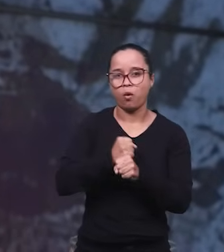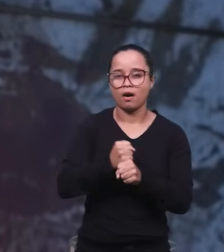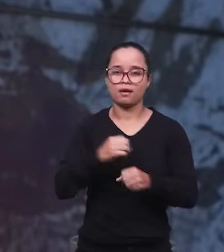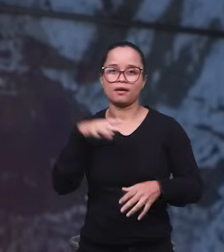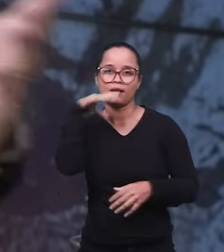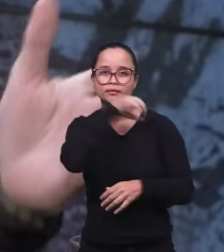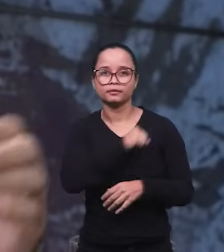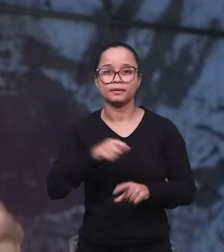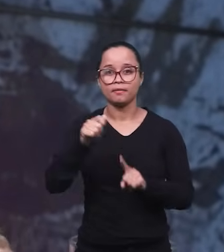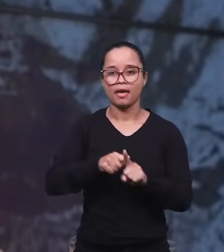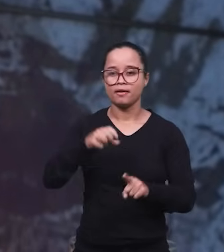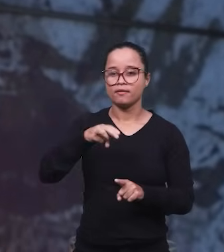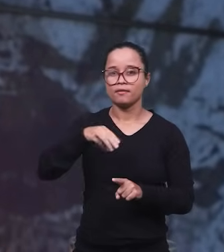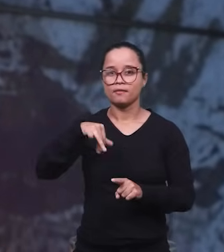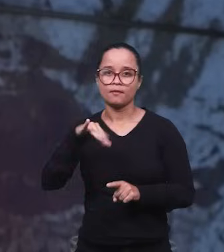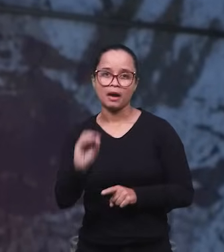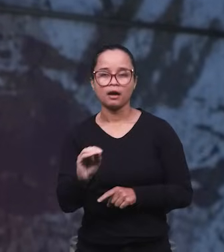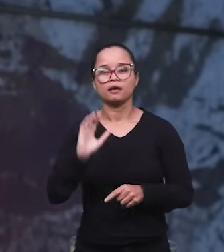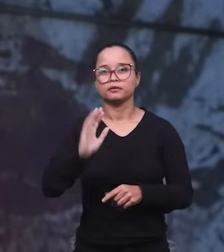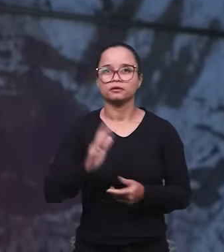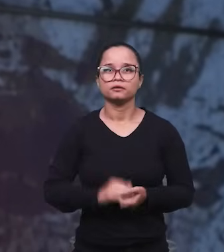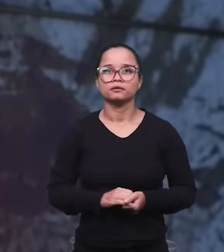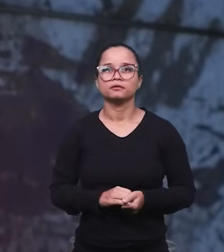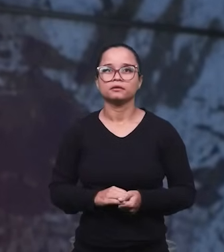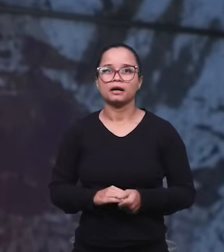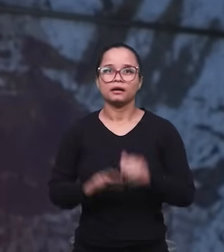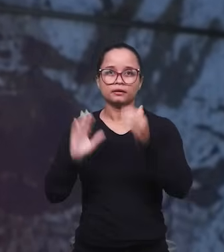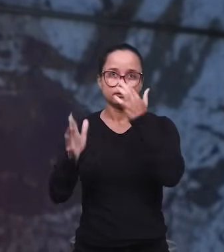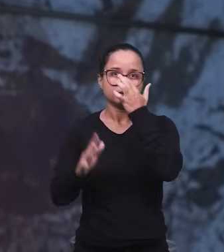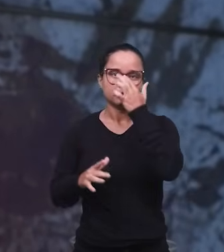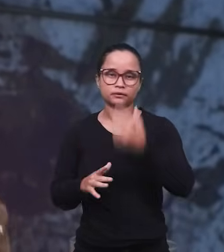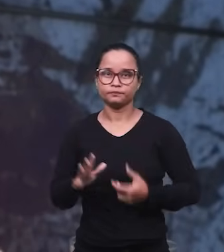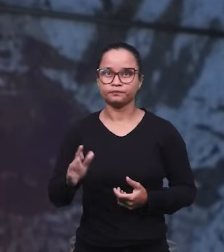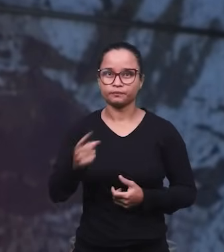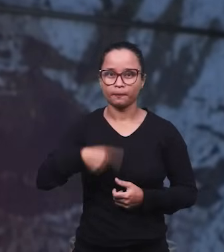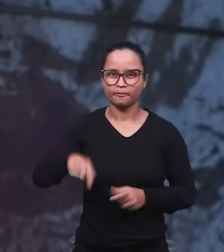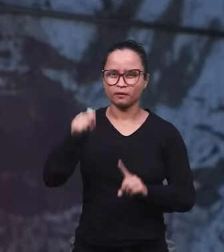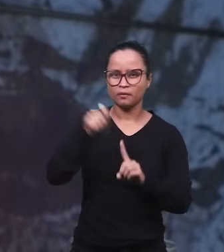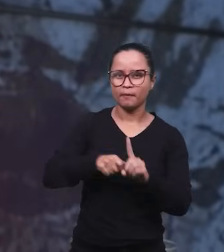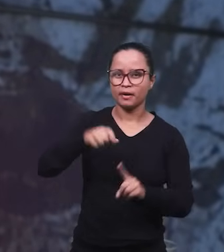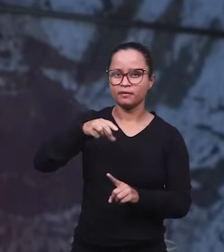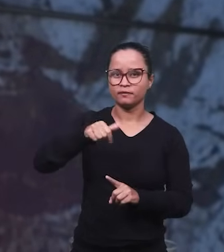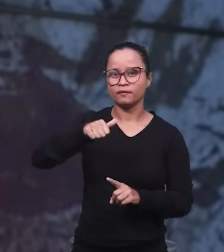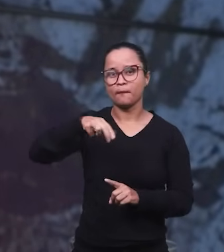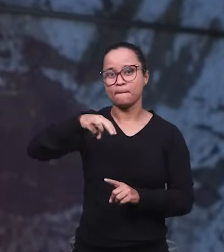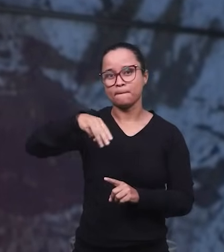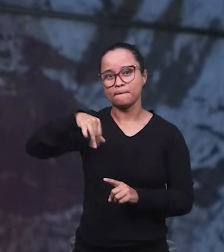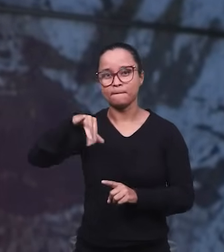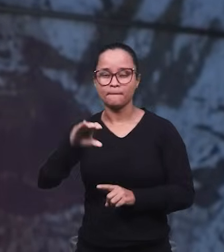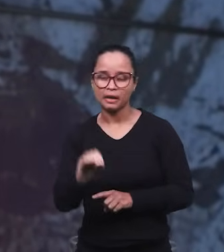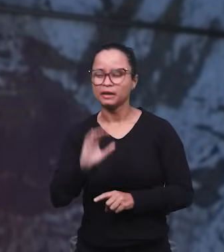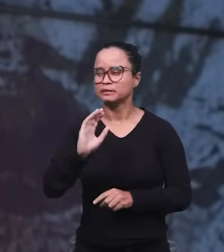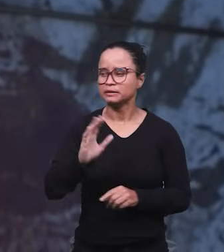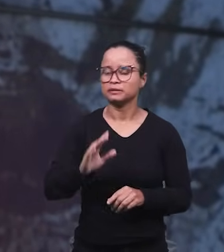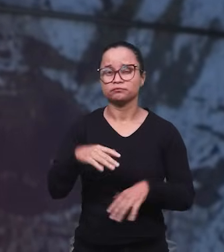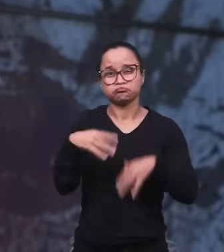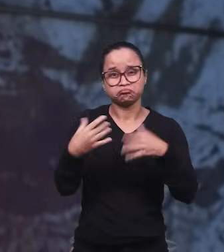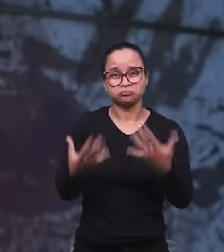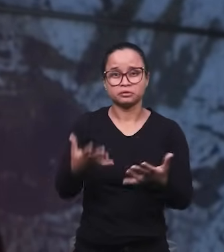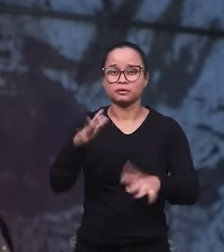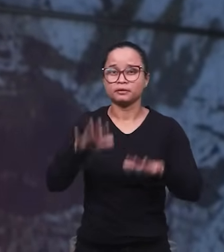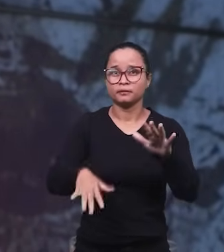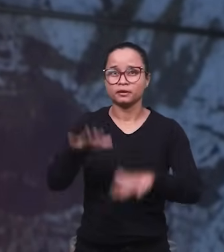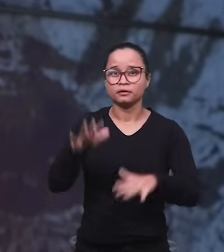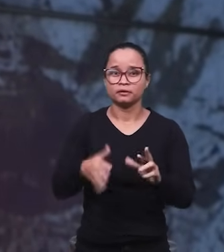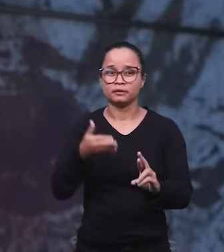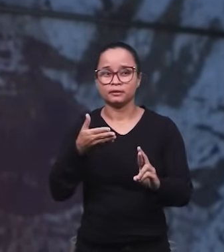ano, já estamos no mês de maio, aí outros vão falar, já ainda estamos no mês de maio. Então, isso depende